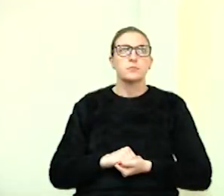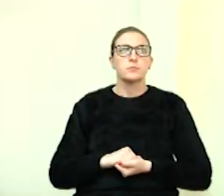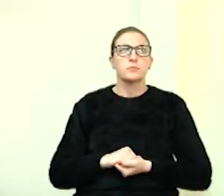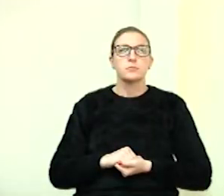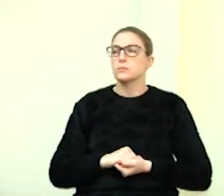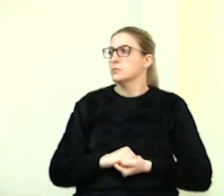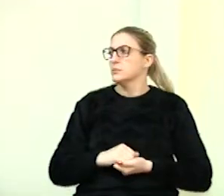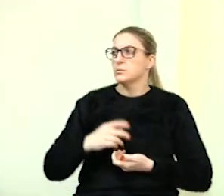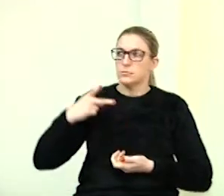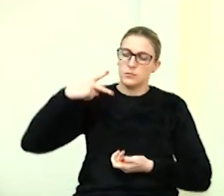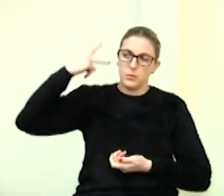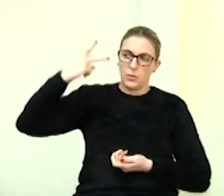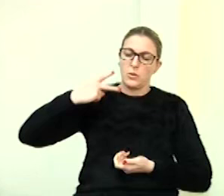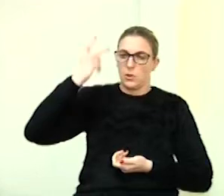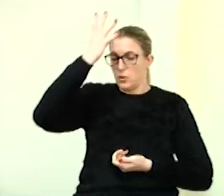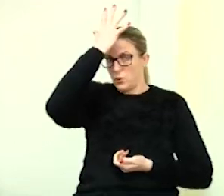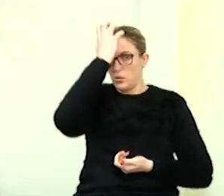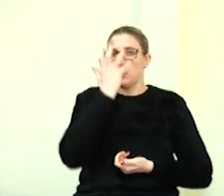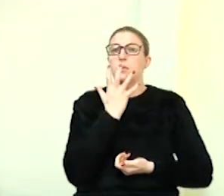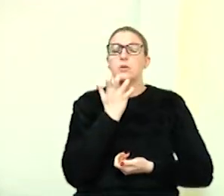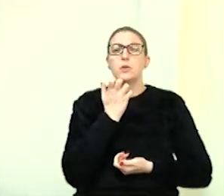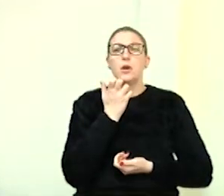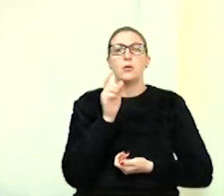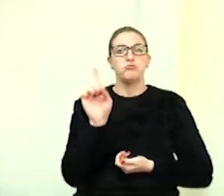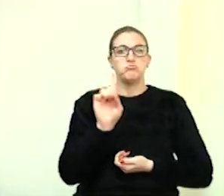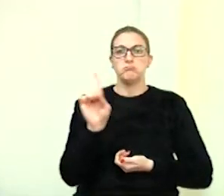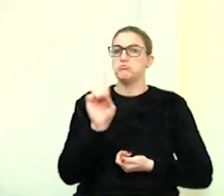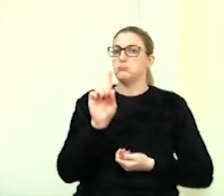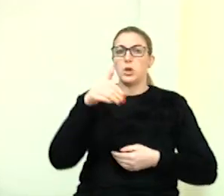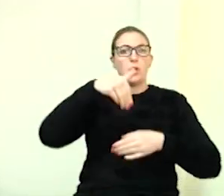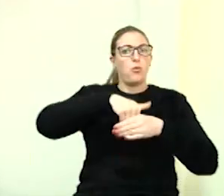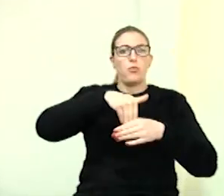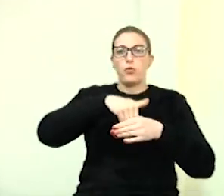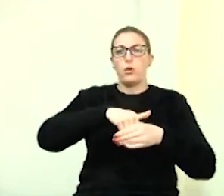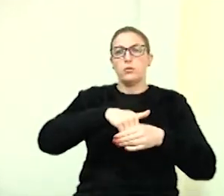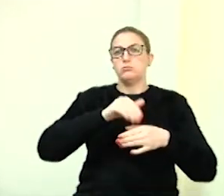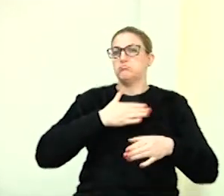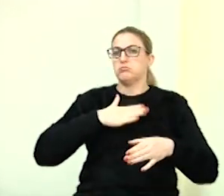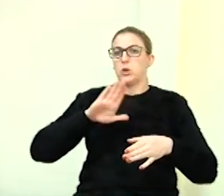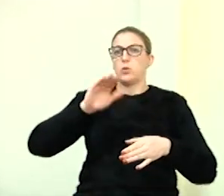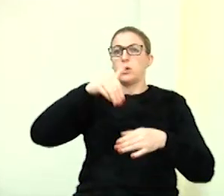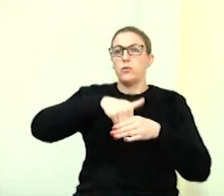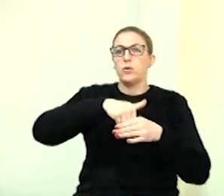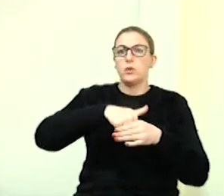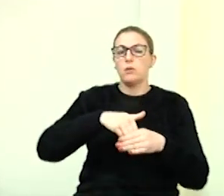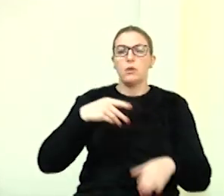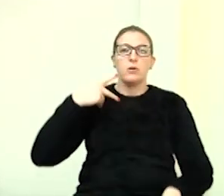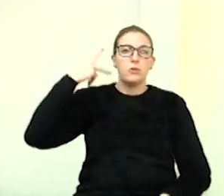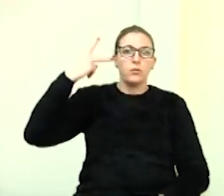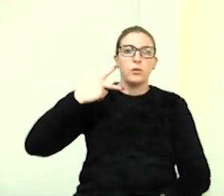André Jukowski, com vota. Se abstém. Sérgio Alves Bento.